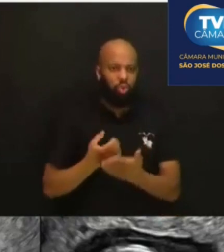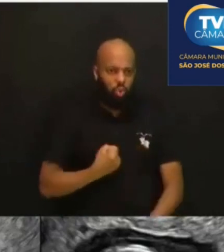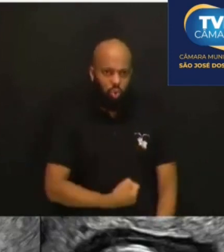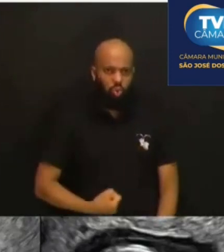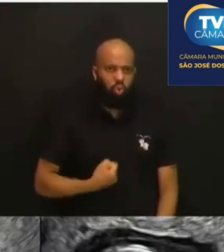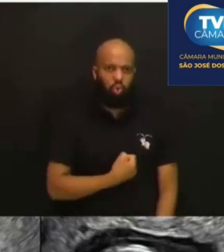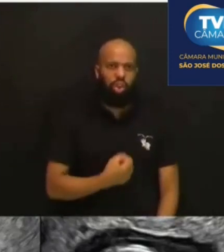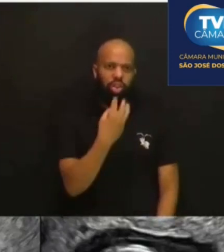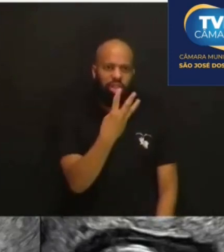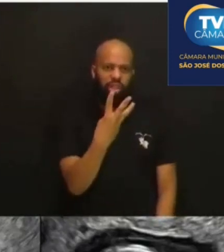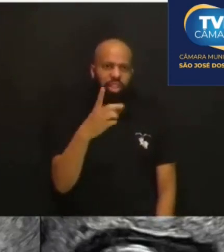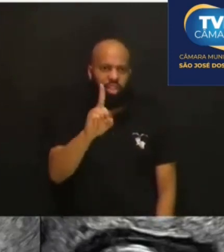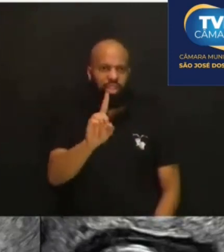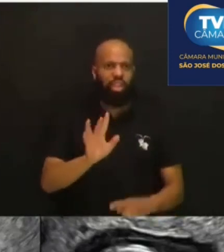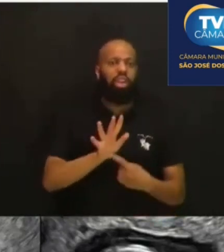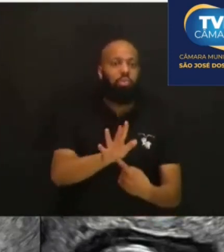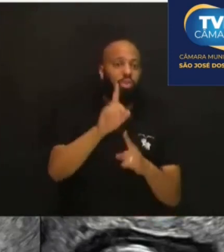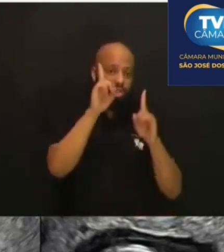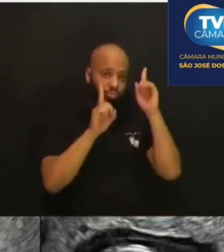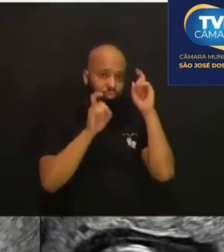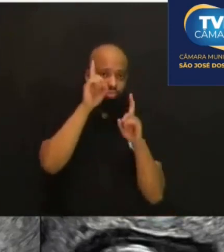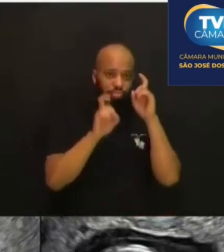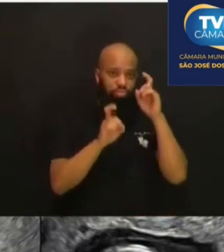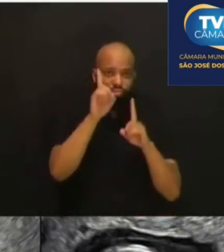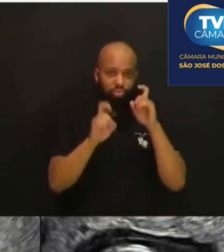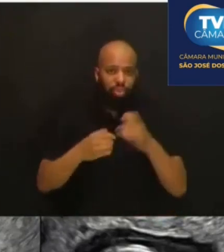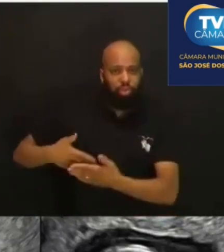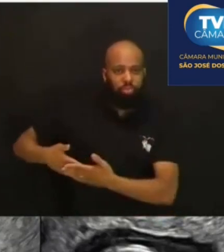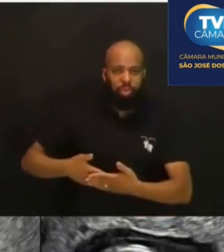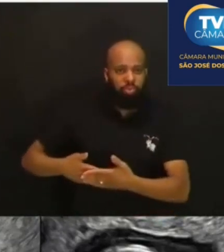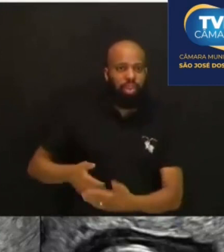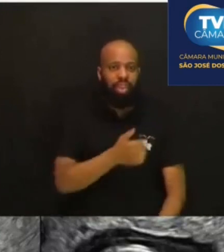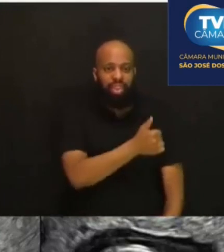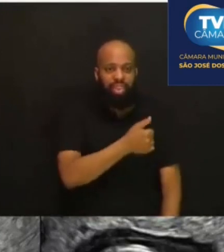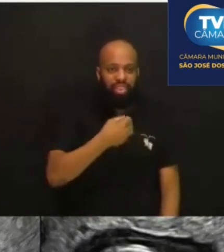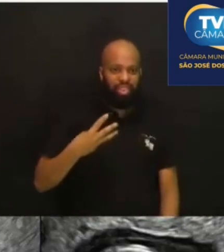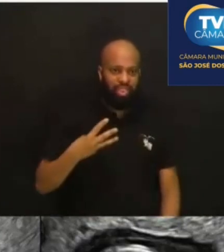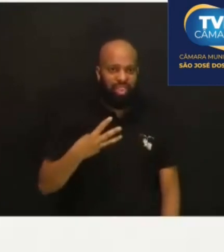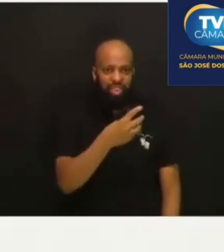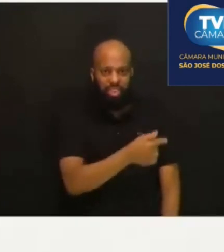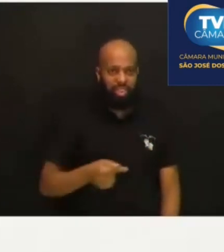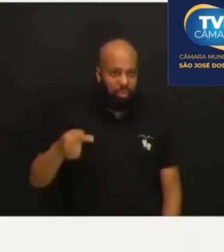3D mostram expressões faciais em bebê com 13 semanas.